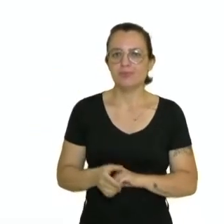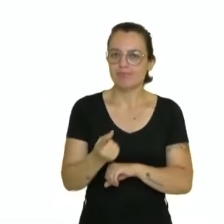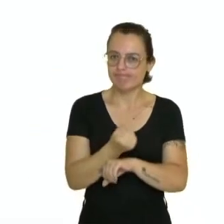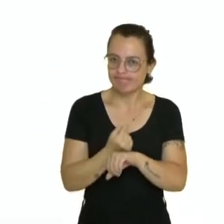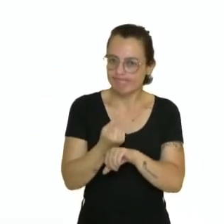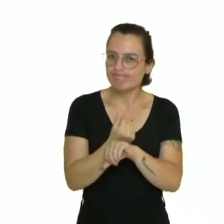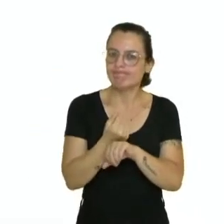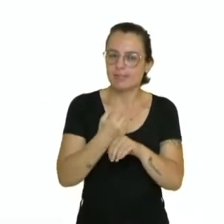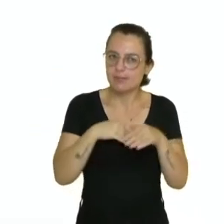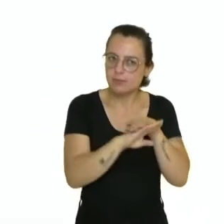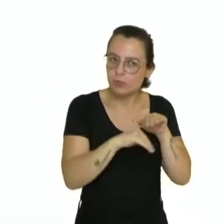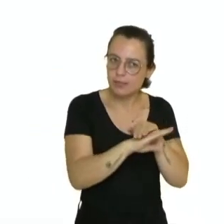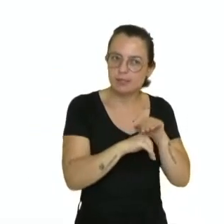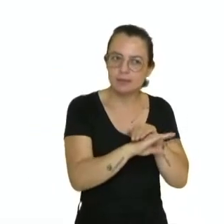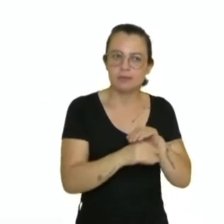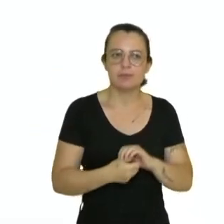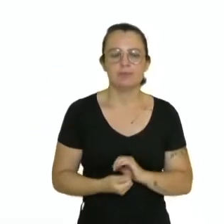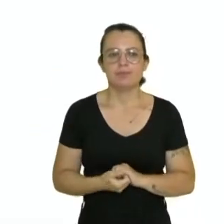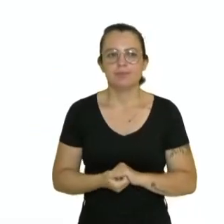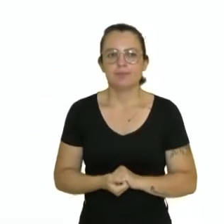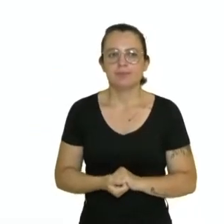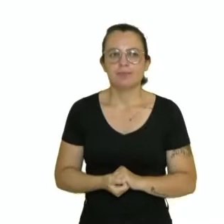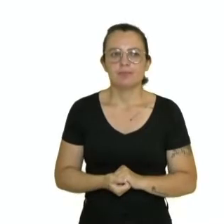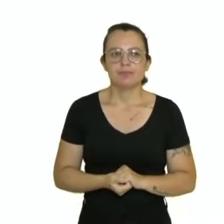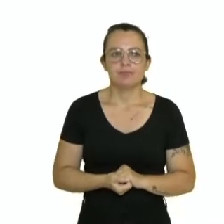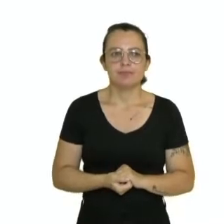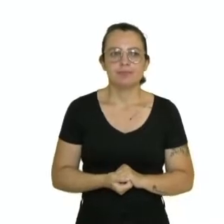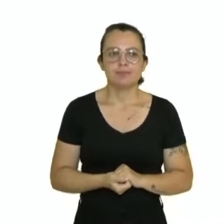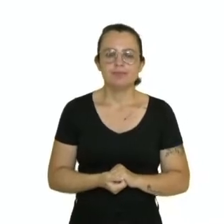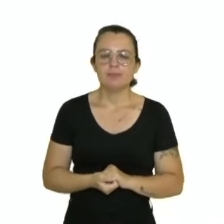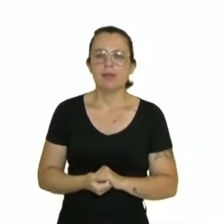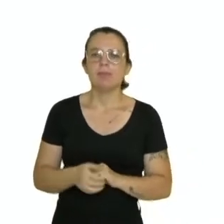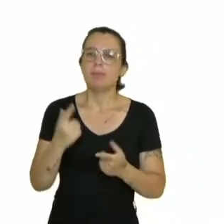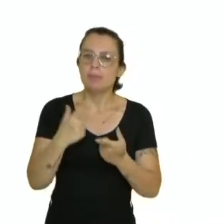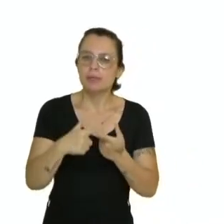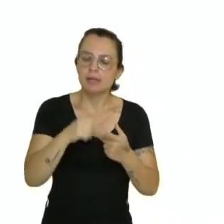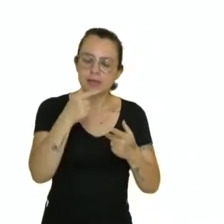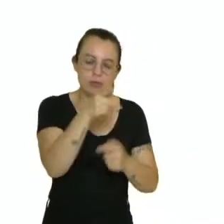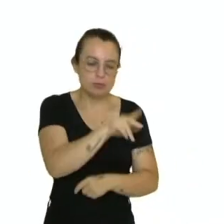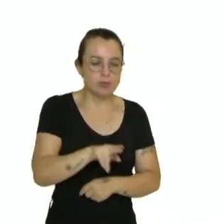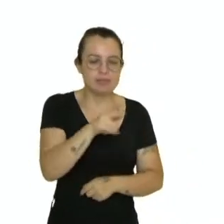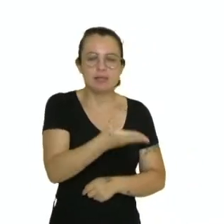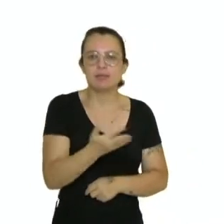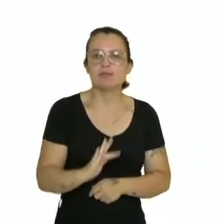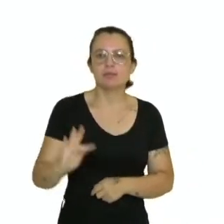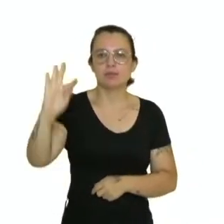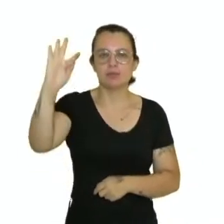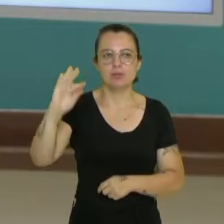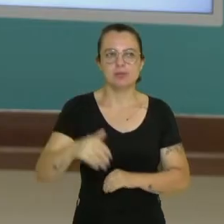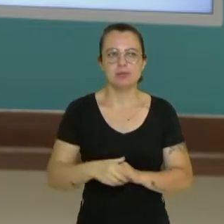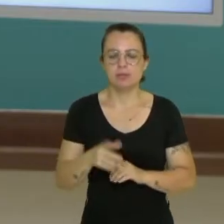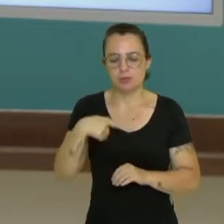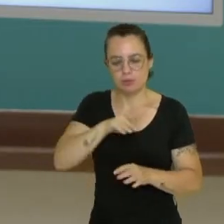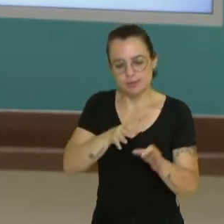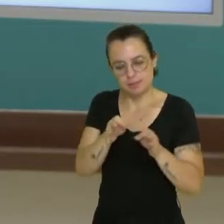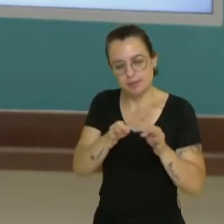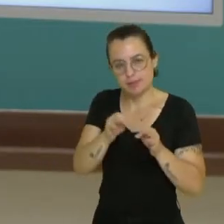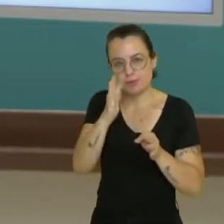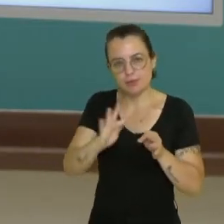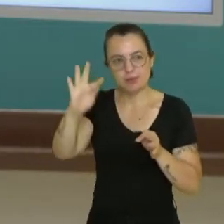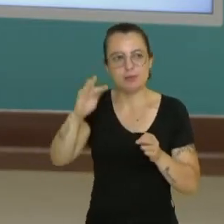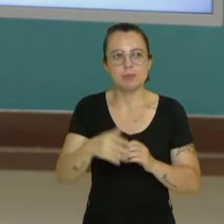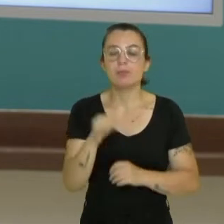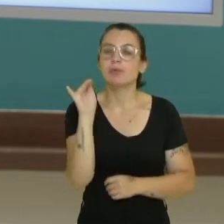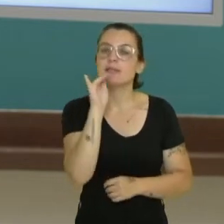economias, investimentos ou pagamento de dívidas que a gente pode ter. Essa parcela serve muito para a gente planejar o futuro.